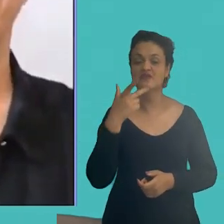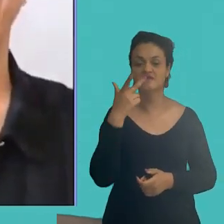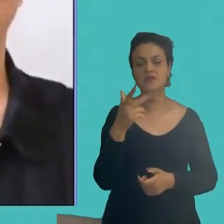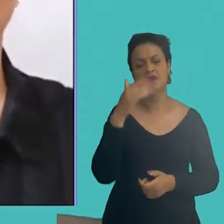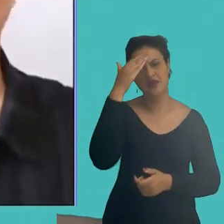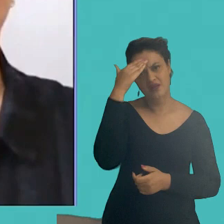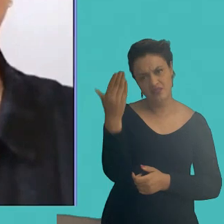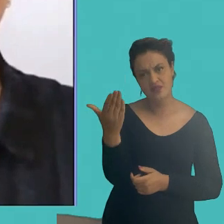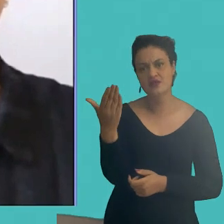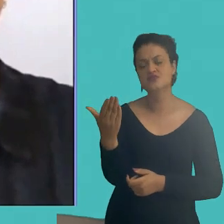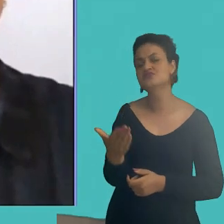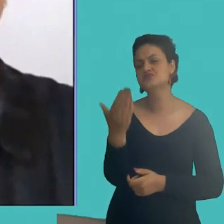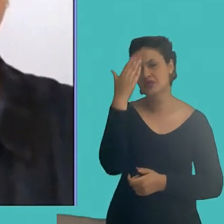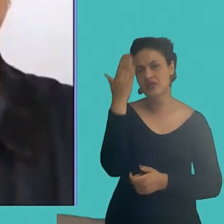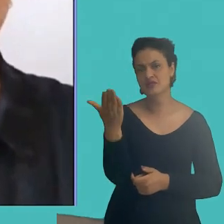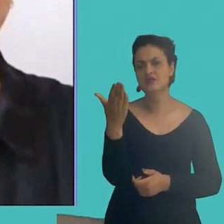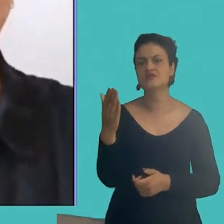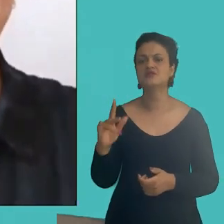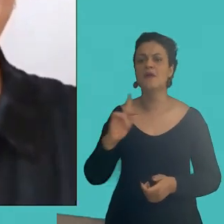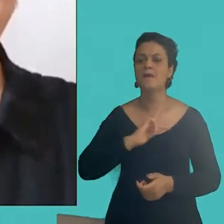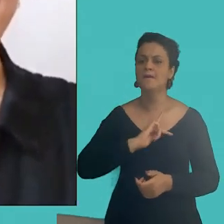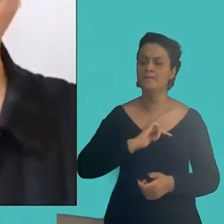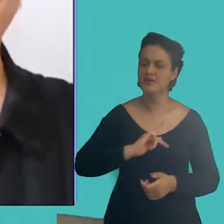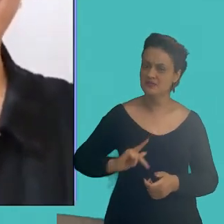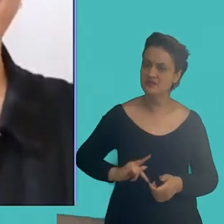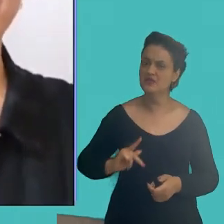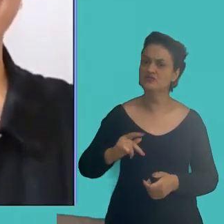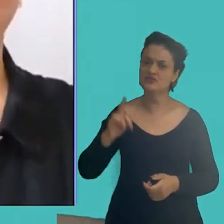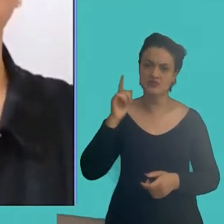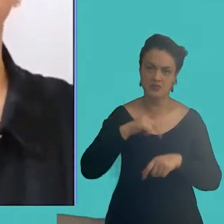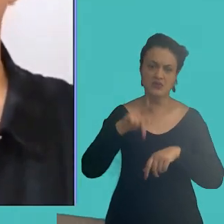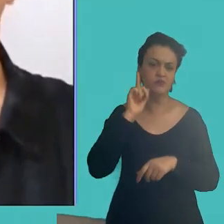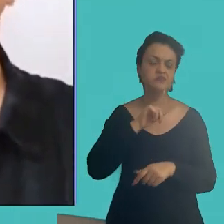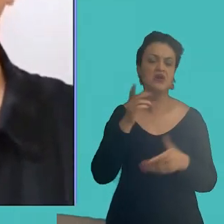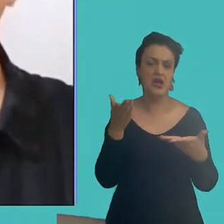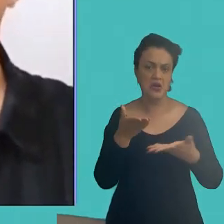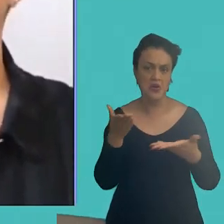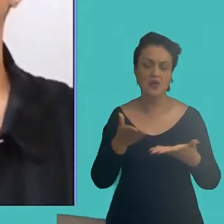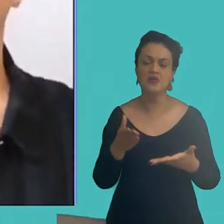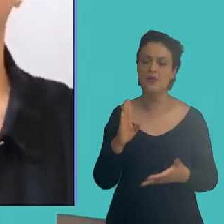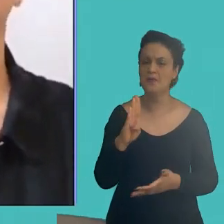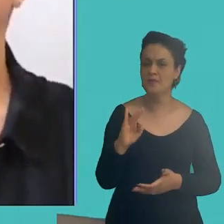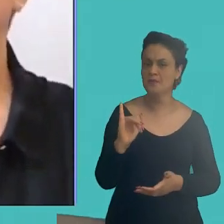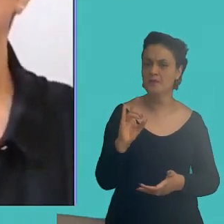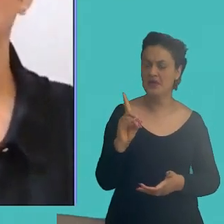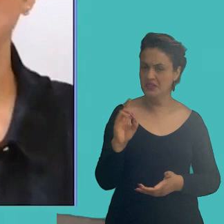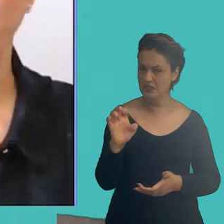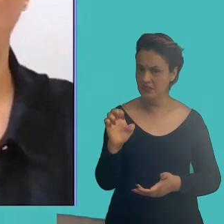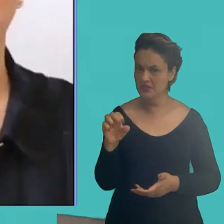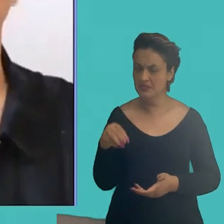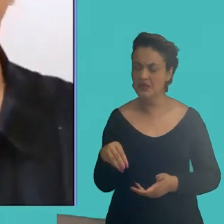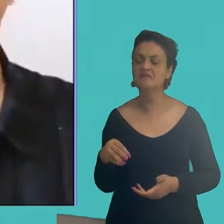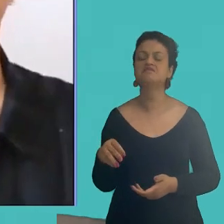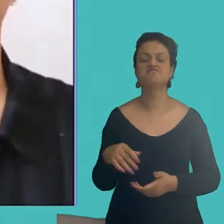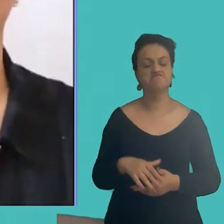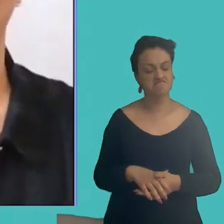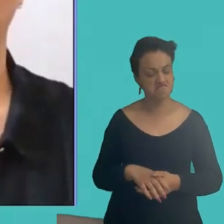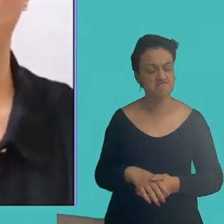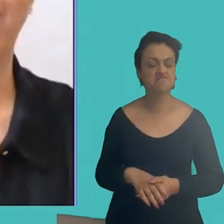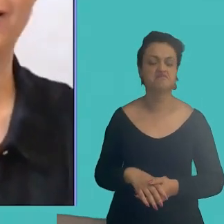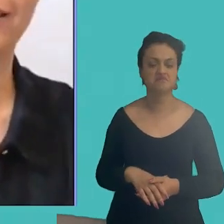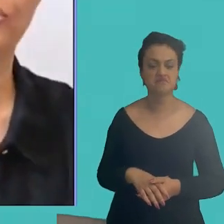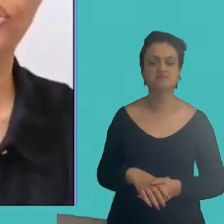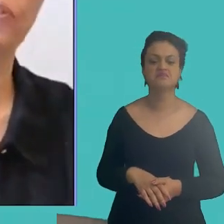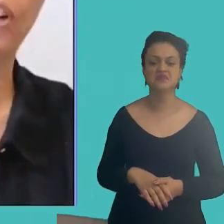atual presidente dos Estados Unidos, Joe Biden, a quem ele transmitiu o cargo por considerar... Ele nem transmitiu o cargo por considerar que